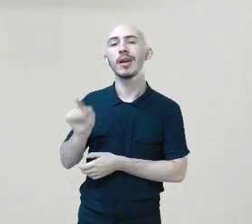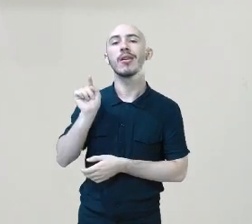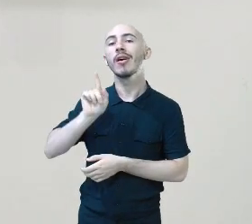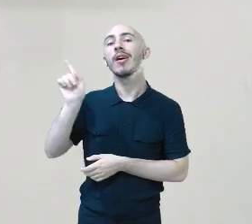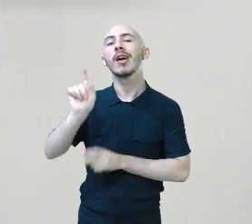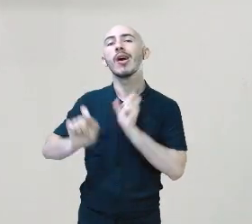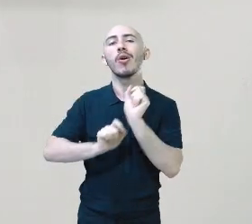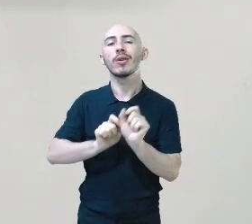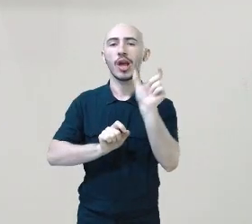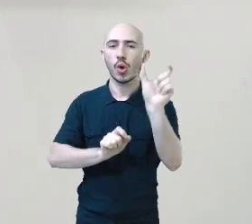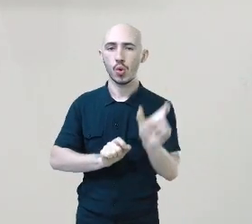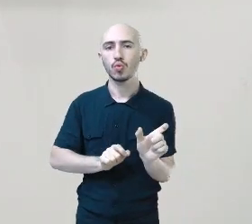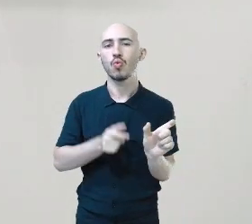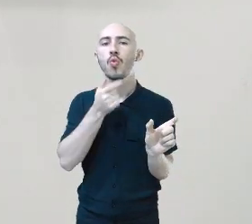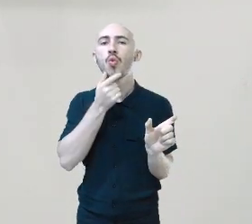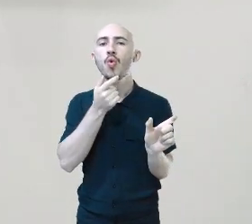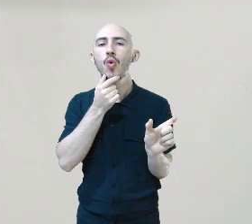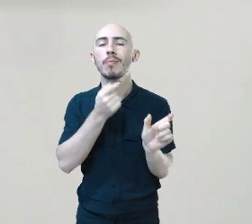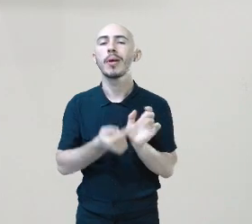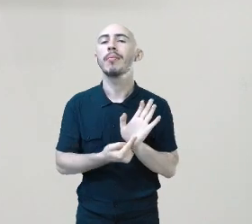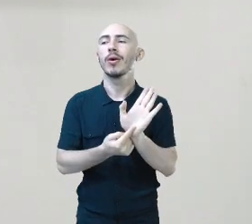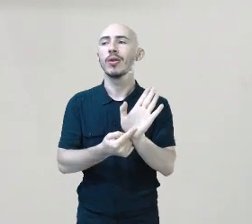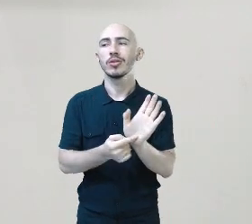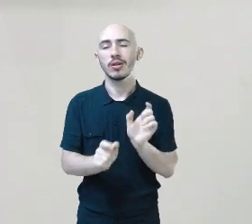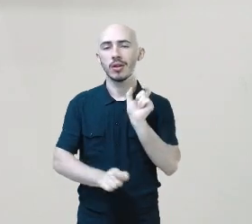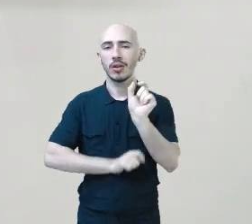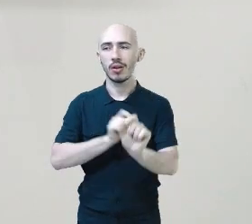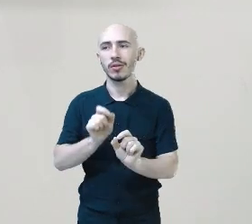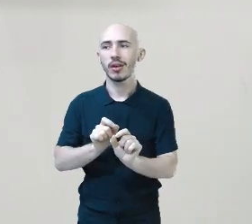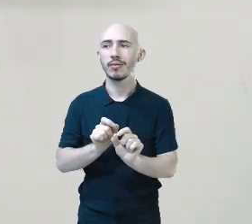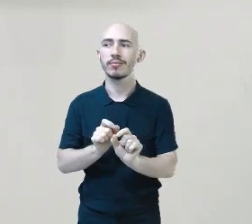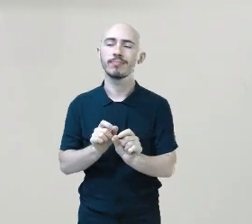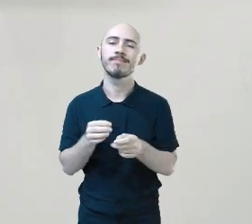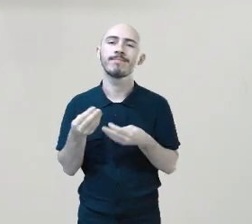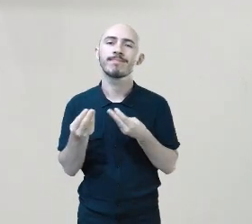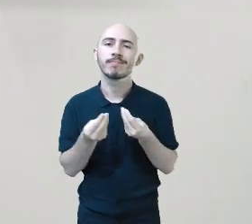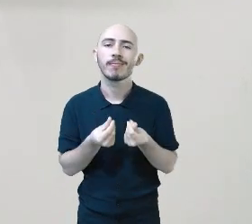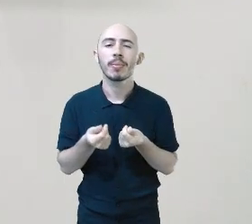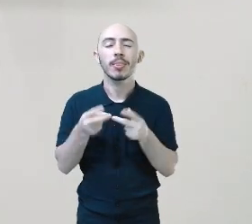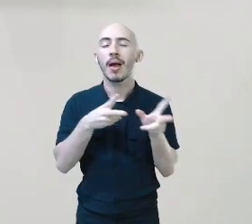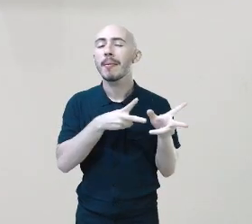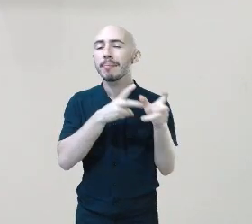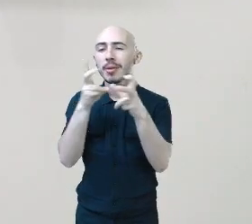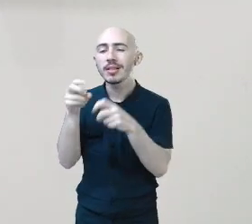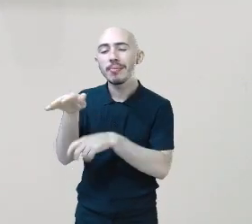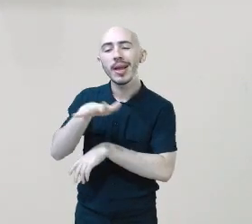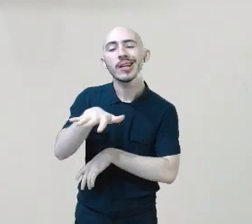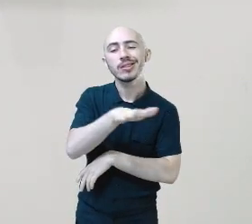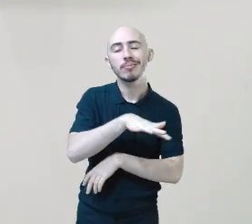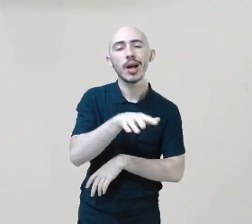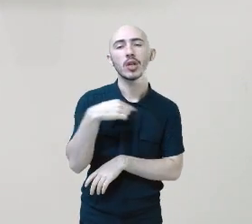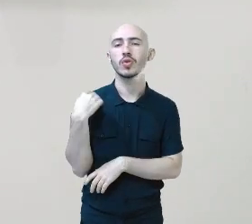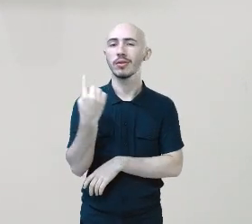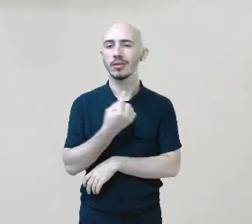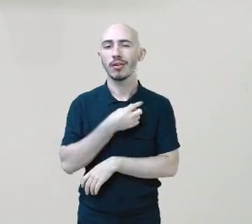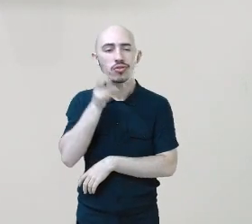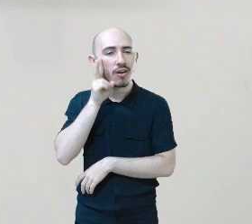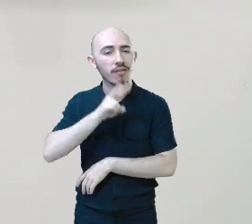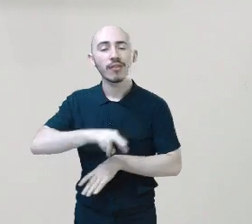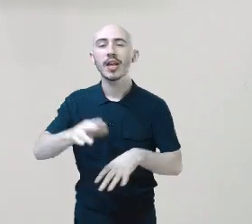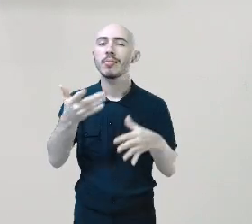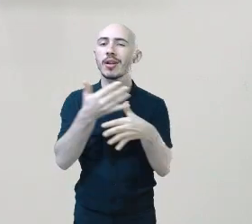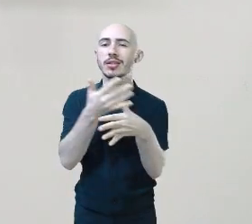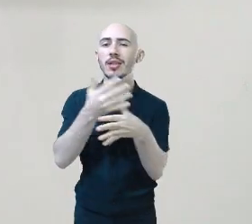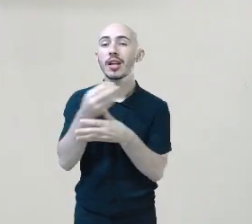vai mostrar uma forma, a gente vai começar a olhar para alguns espaços que a gente passa na cidade de uma